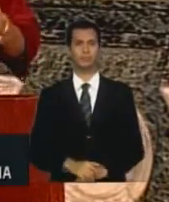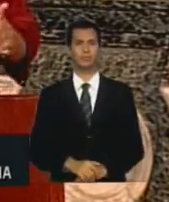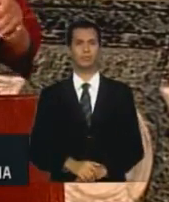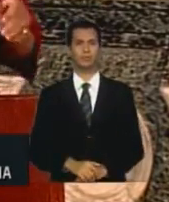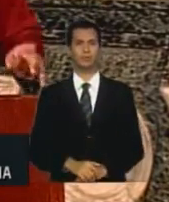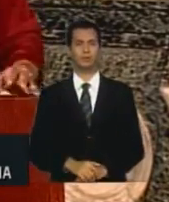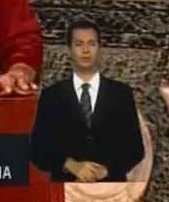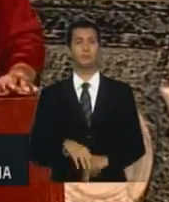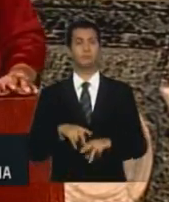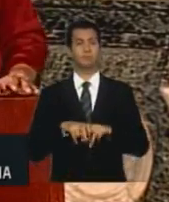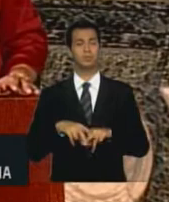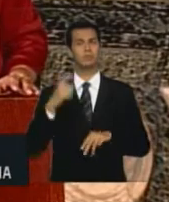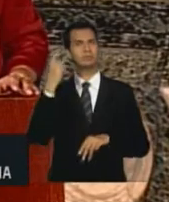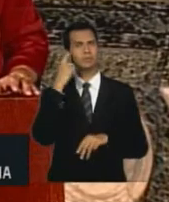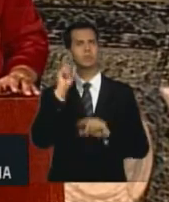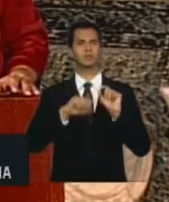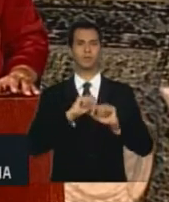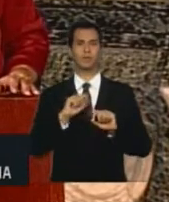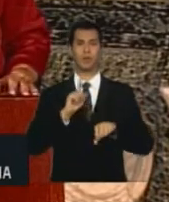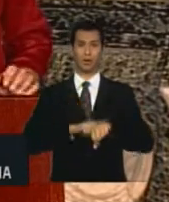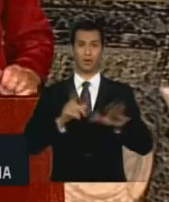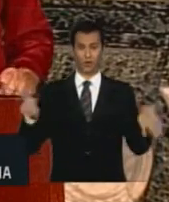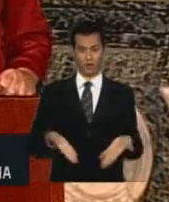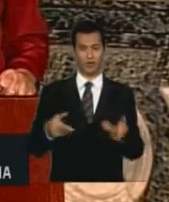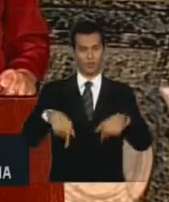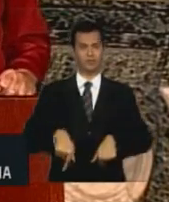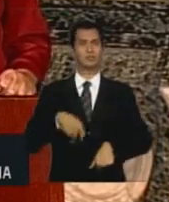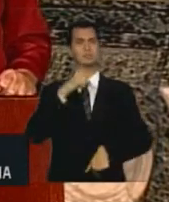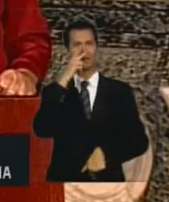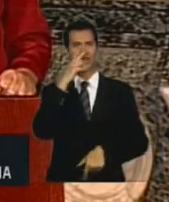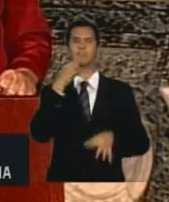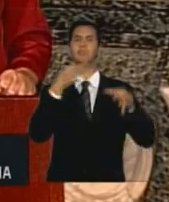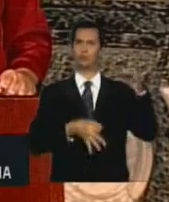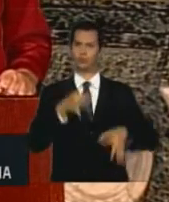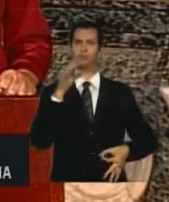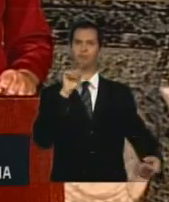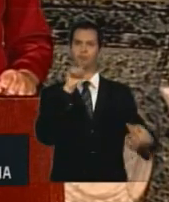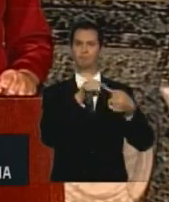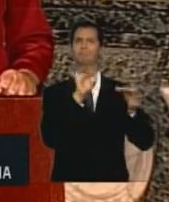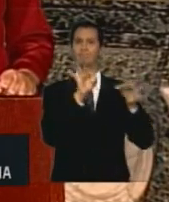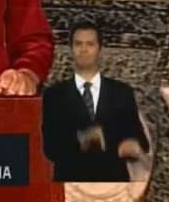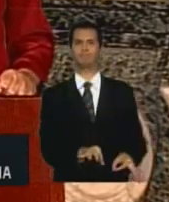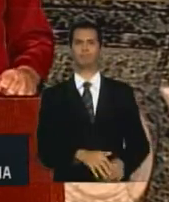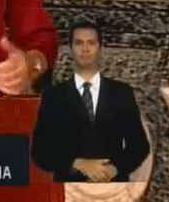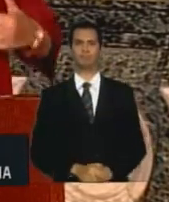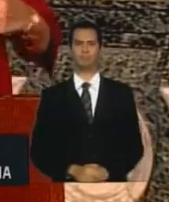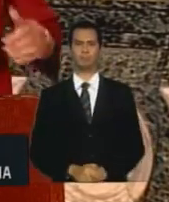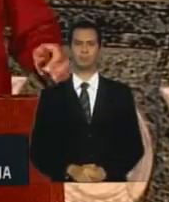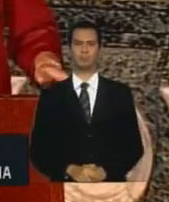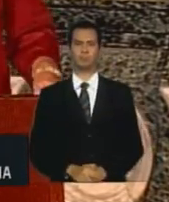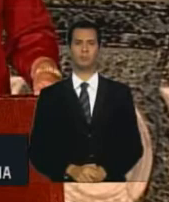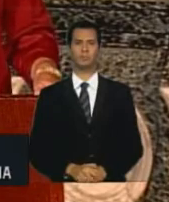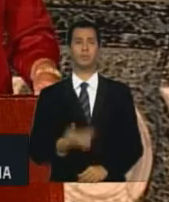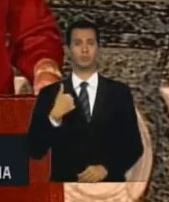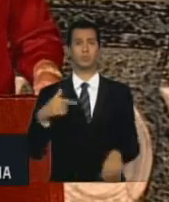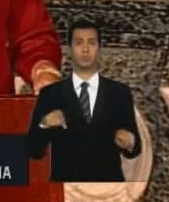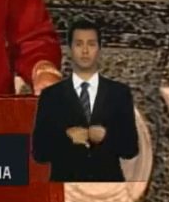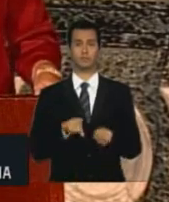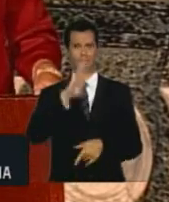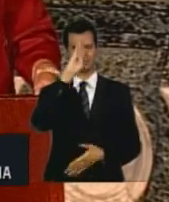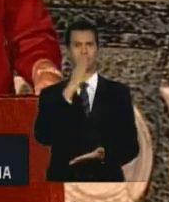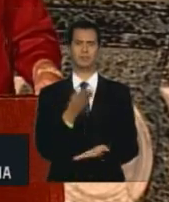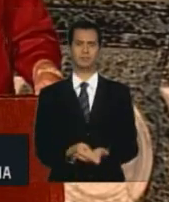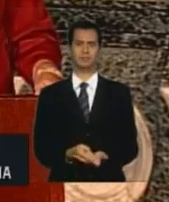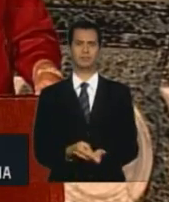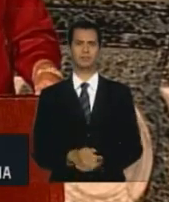eu considero que esse é o momento de justiça. É um momento de justiça e, sobretudo, eu tenho a plena